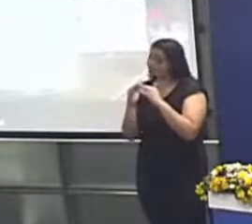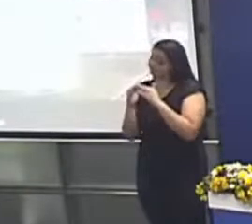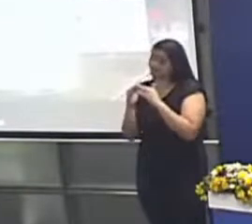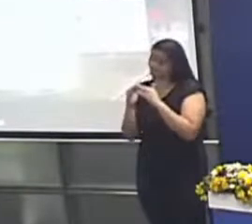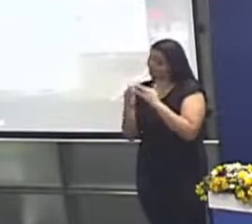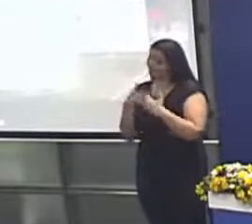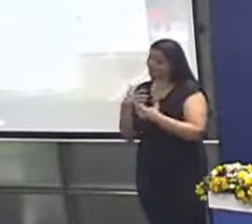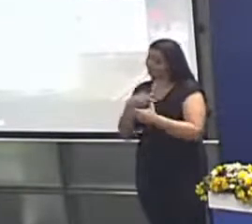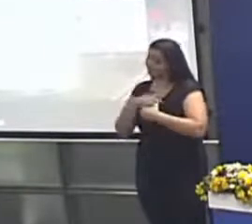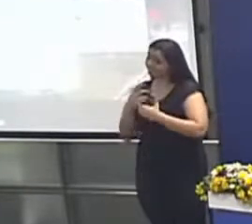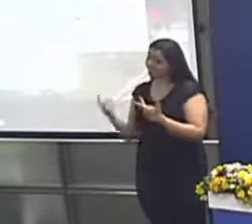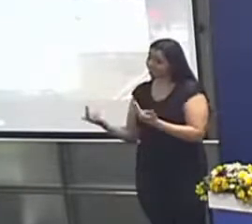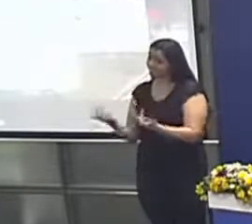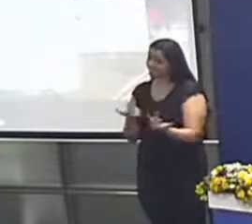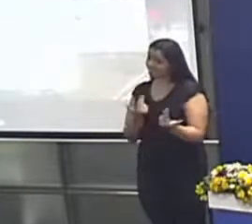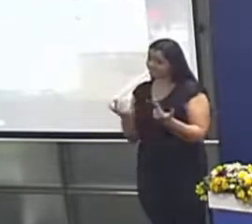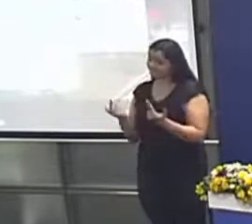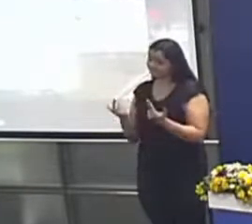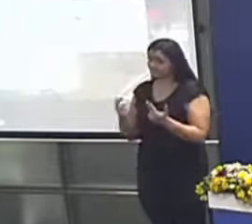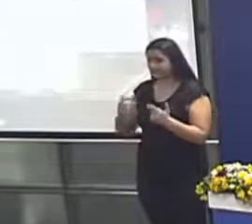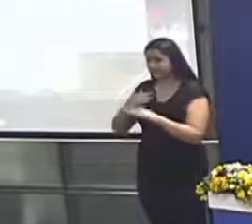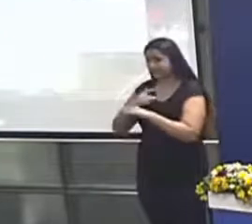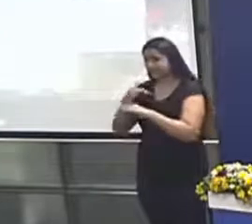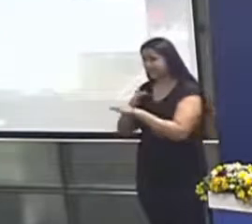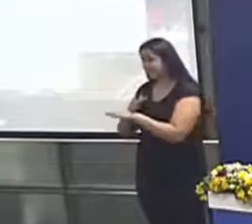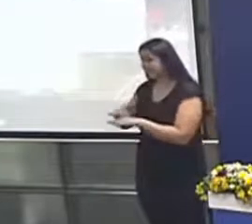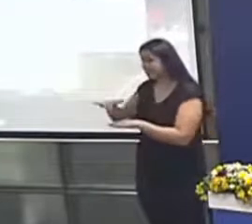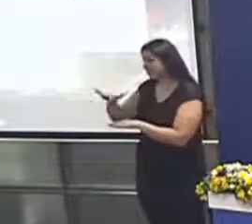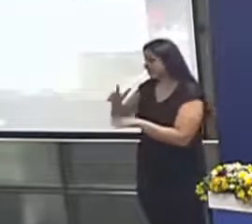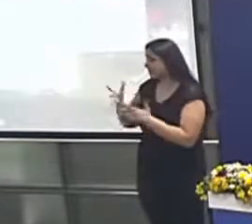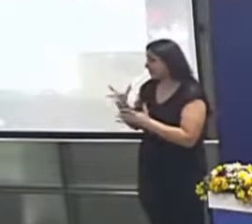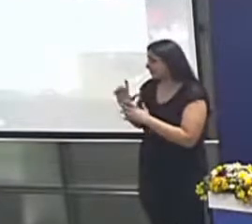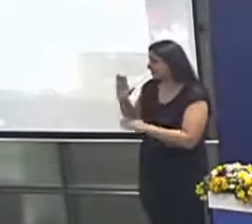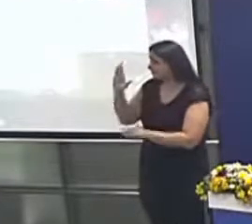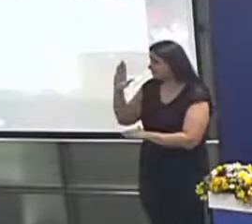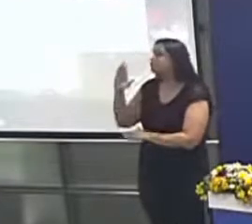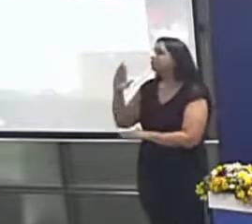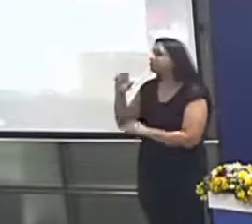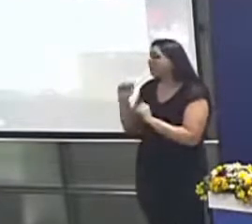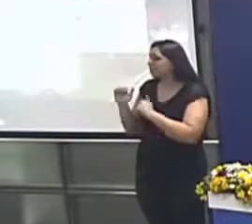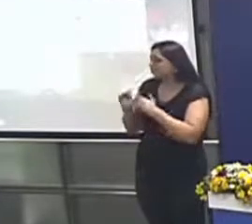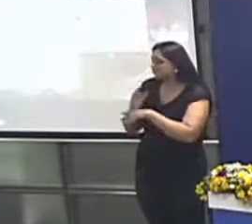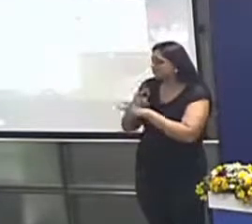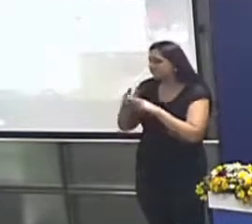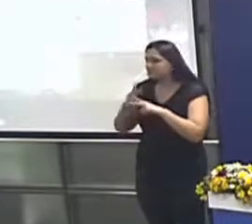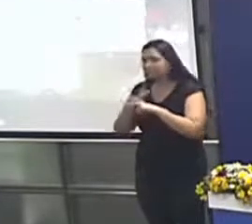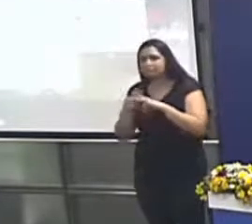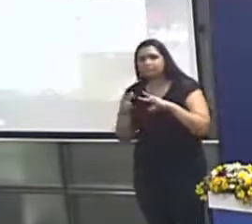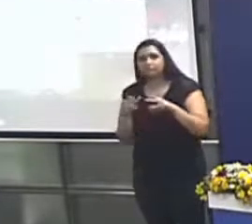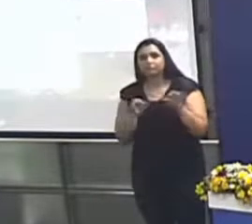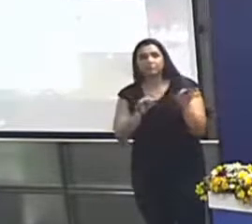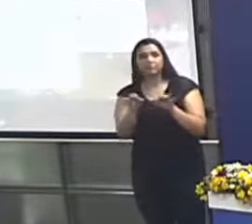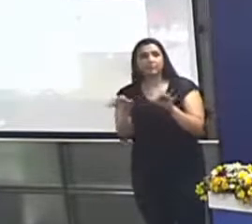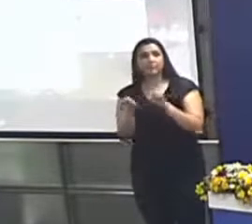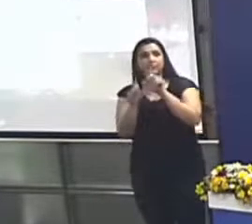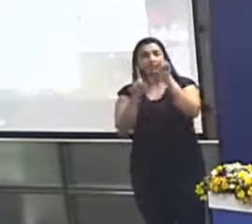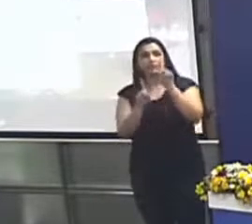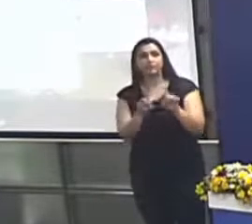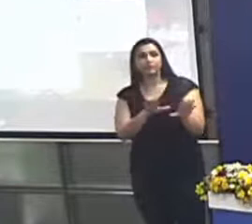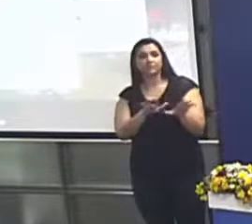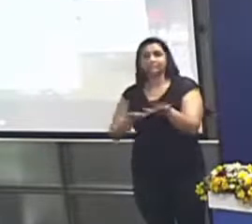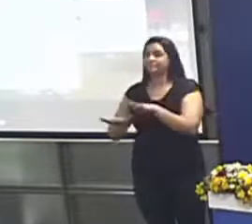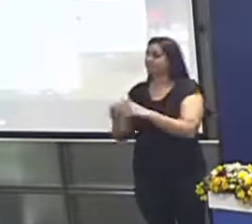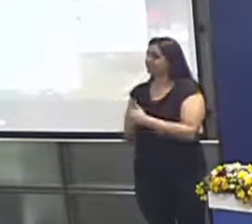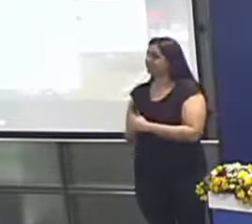mesma impressão. A paz da cidade que Jeremias pregou está sendo camuflada no plano diretor. Eles